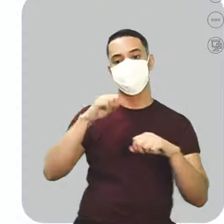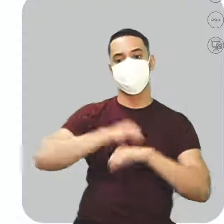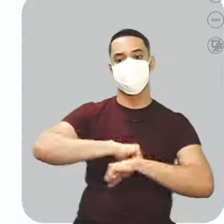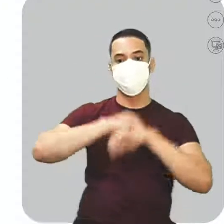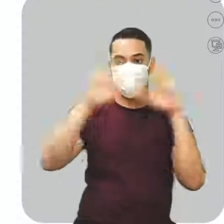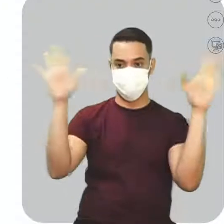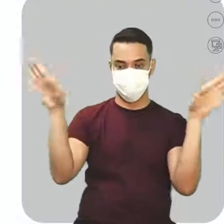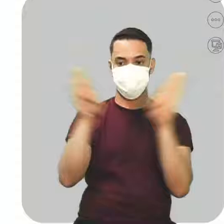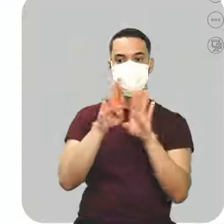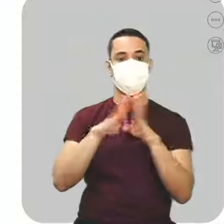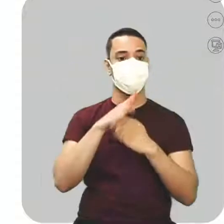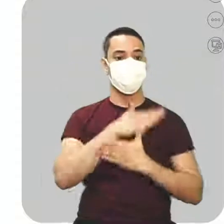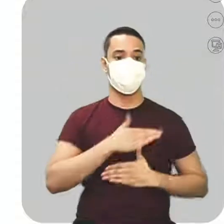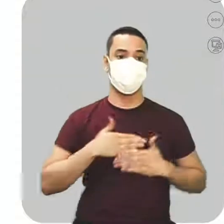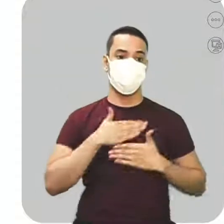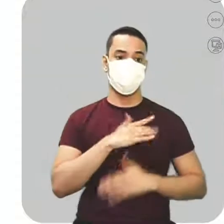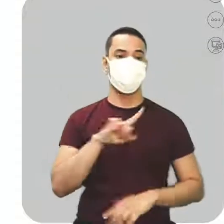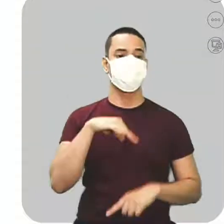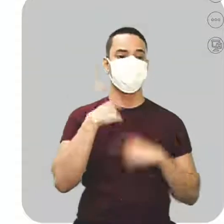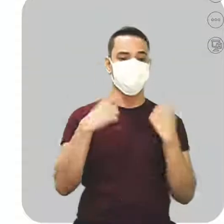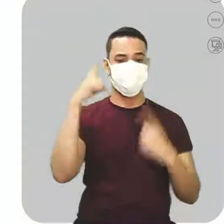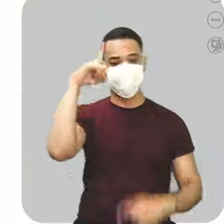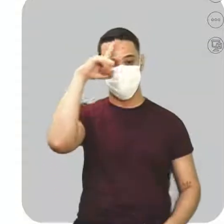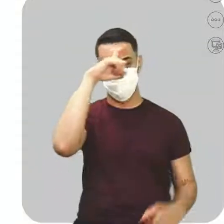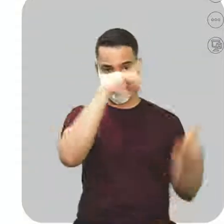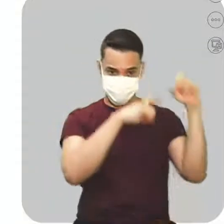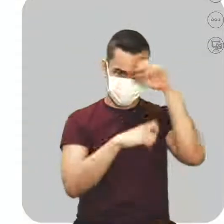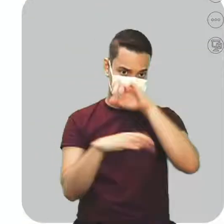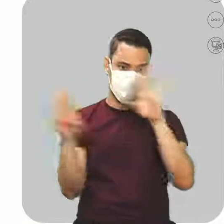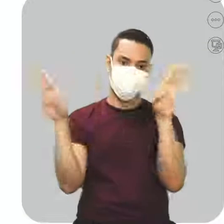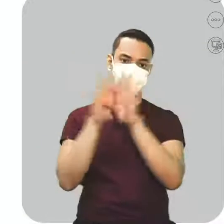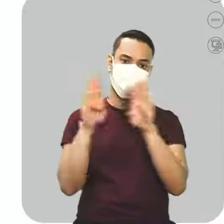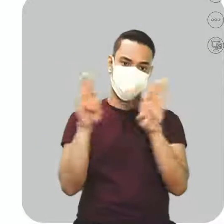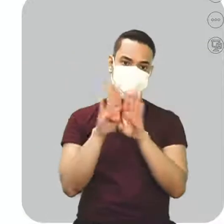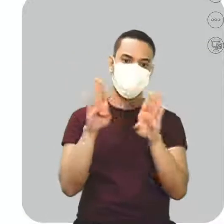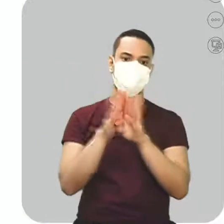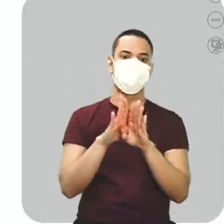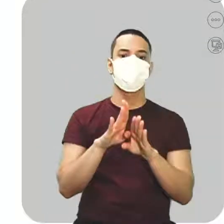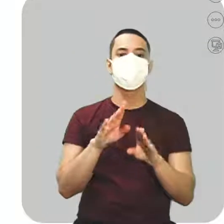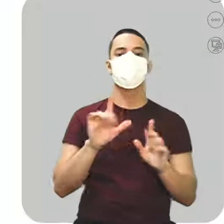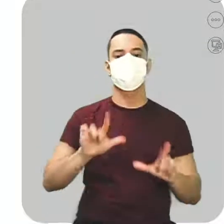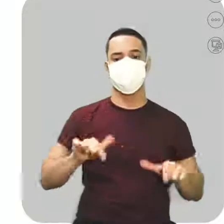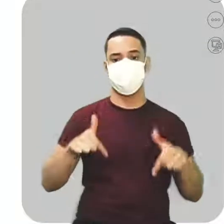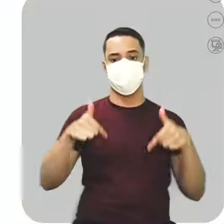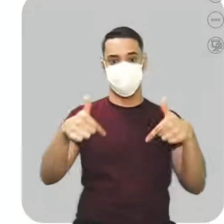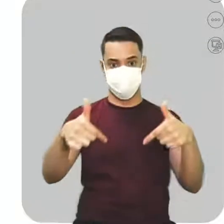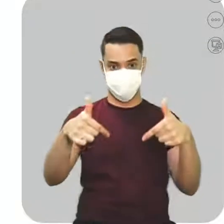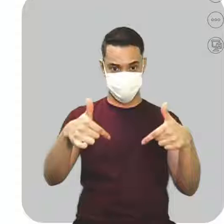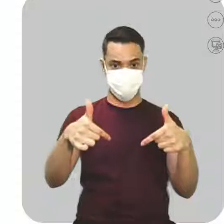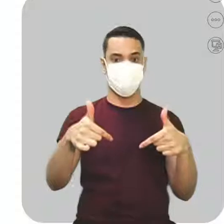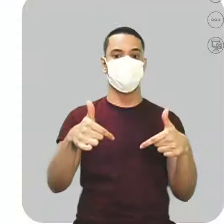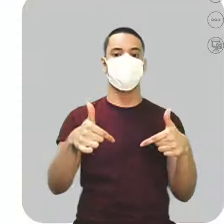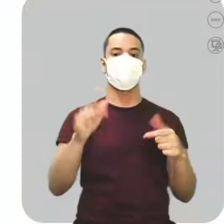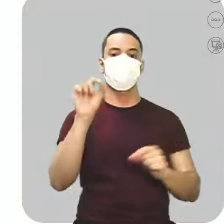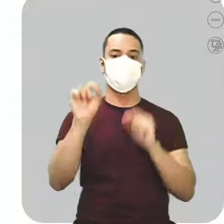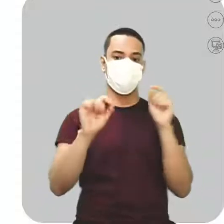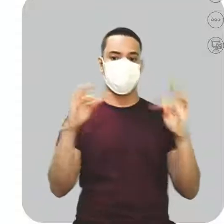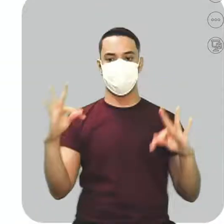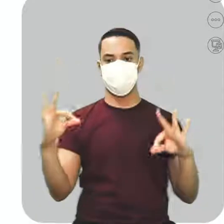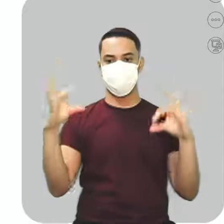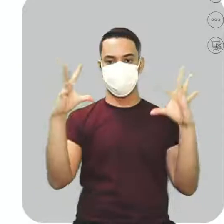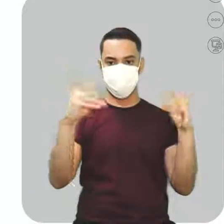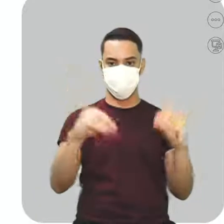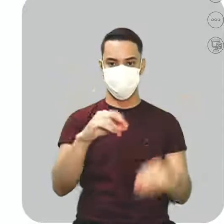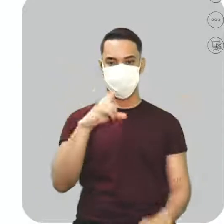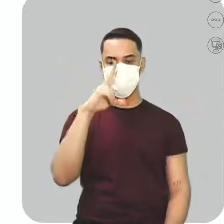de satisfazer as dificuldades, há de impugnar e refutar, olha bem, com toda a